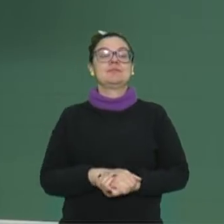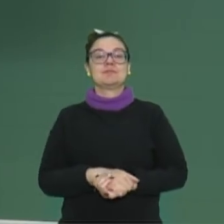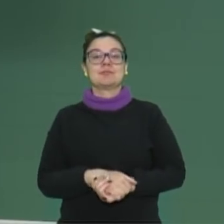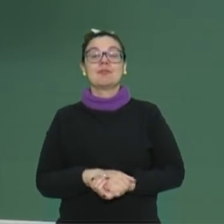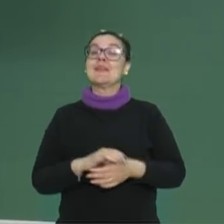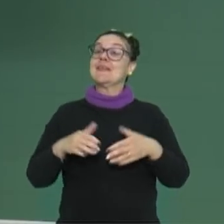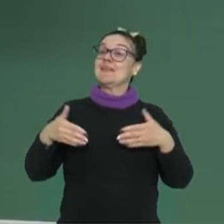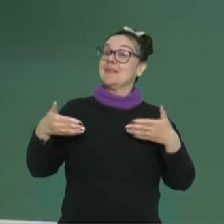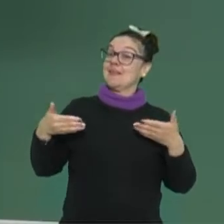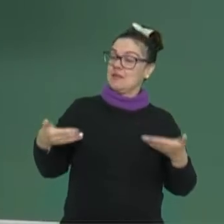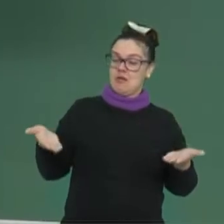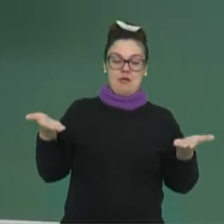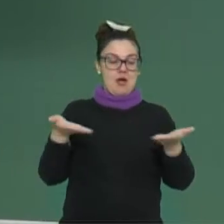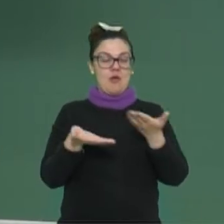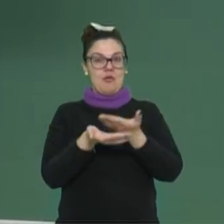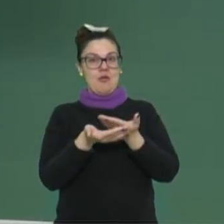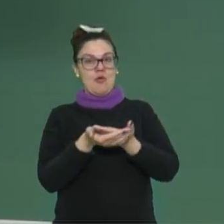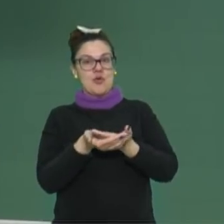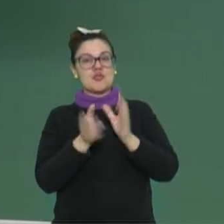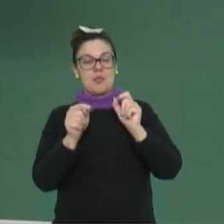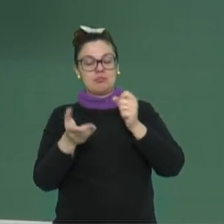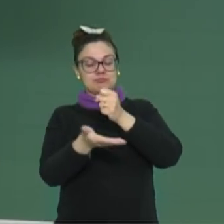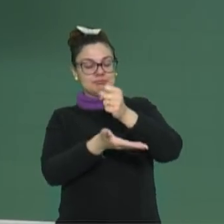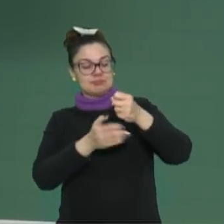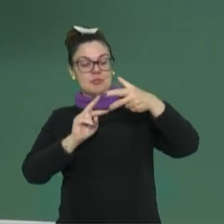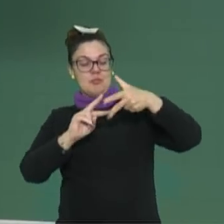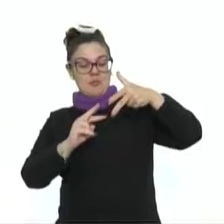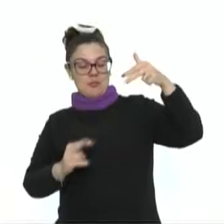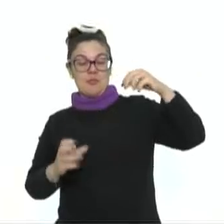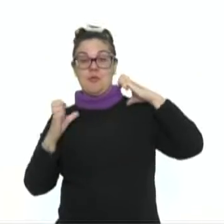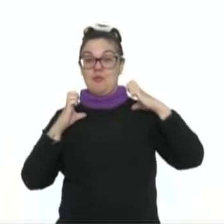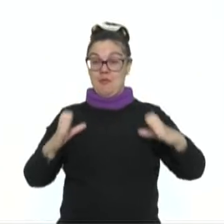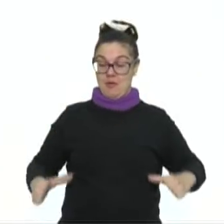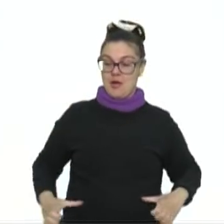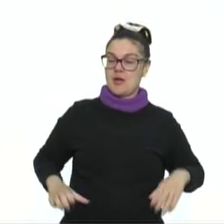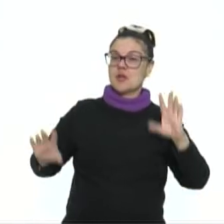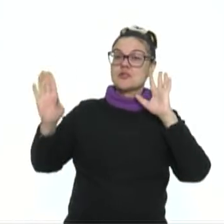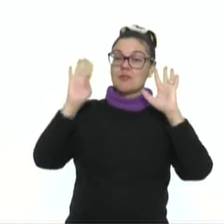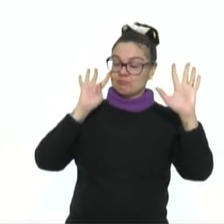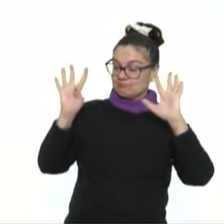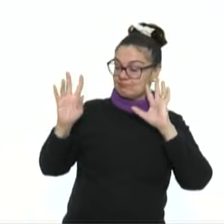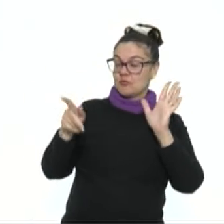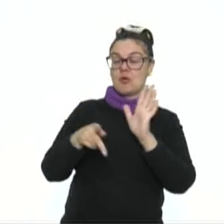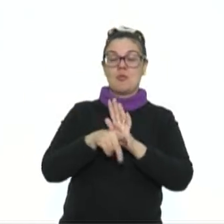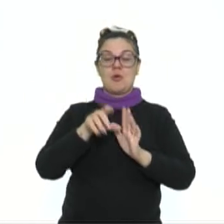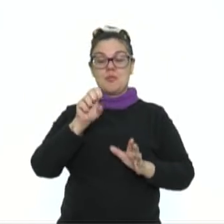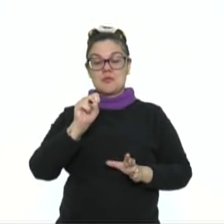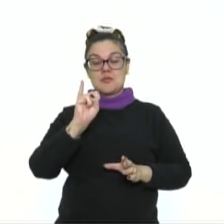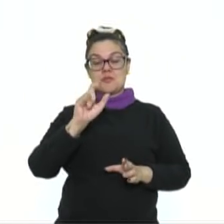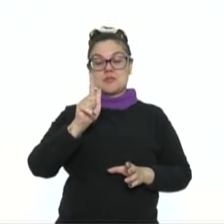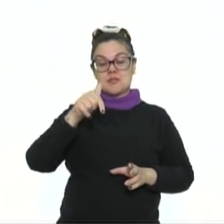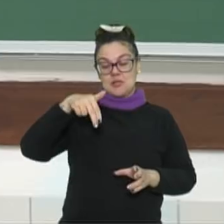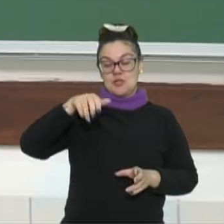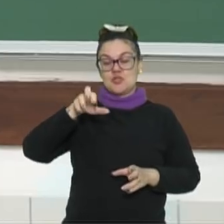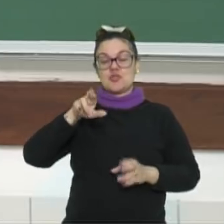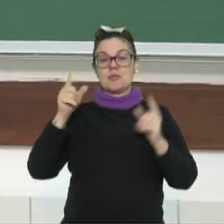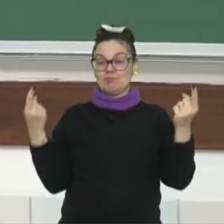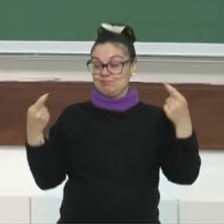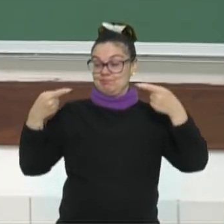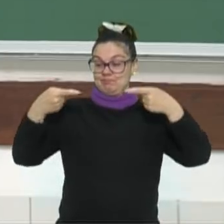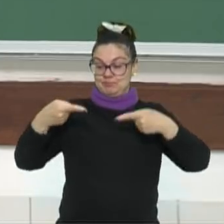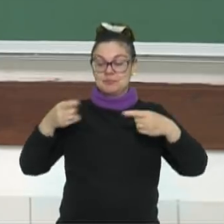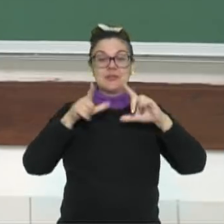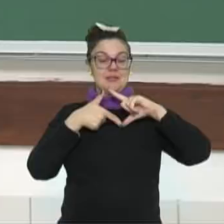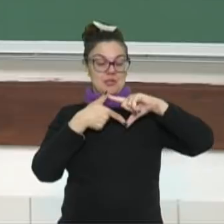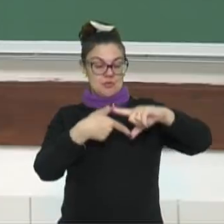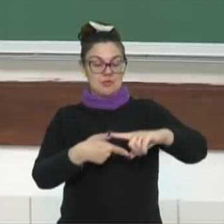aula de hoje, nós vimos um pouco da fundamentação da bioética, reflexões de Peter Singer e a sua contraposição aos valores tradicionais. Eu